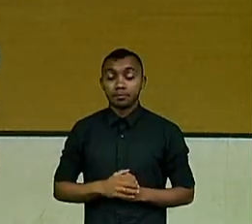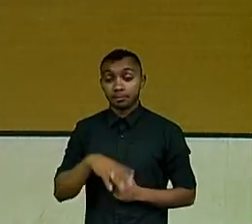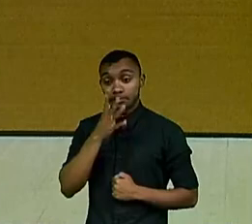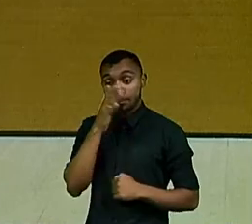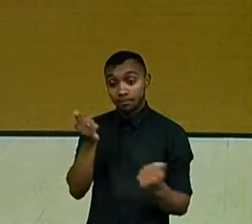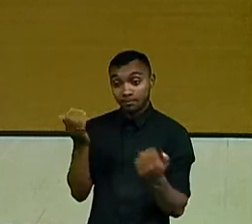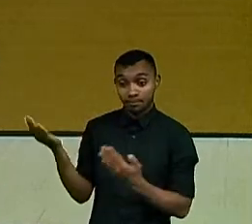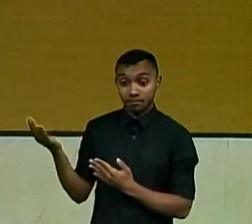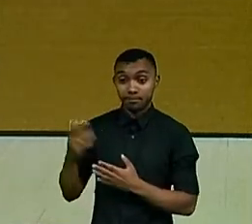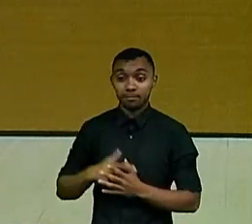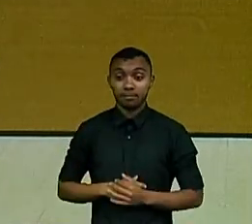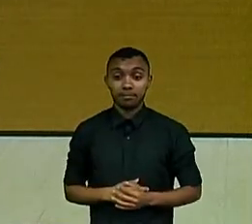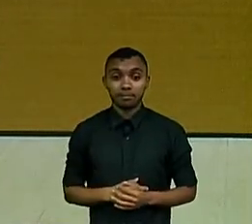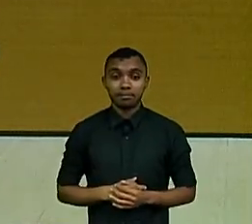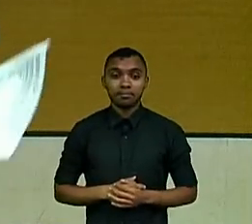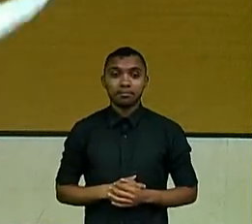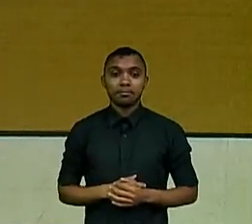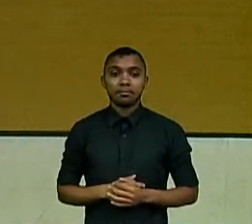virtual.al.ce.gov.br